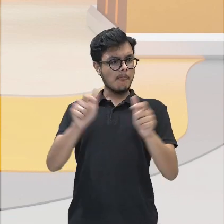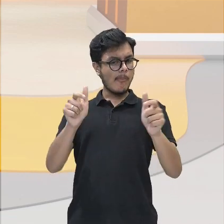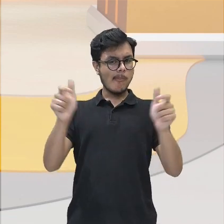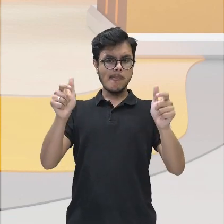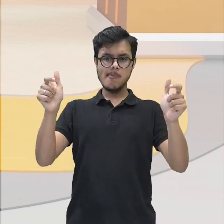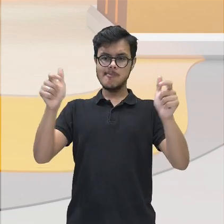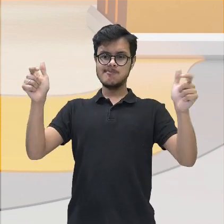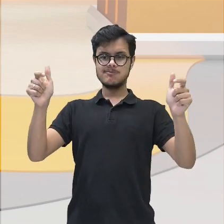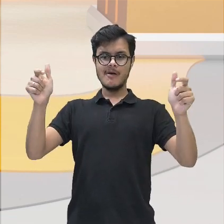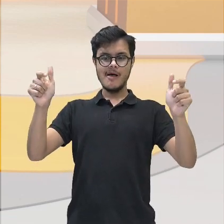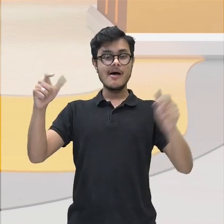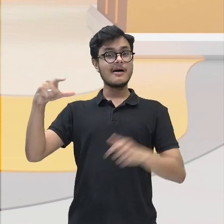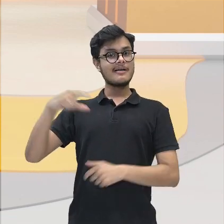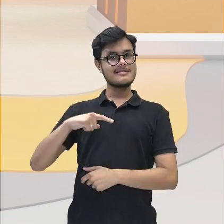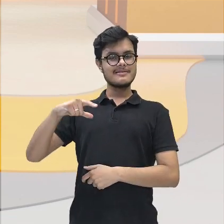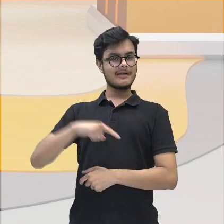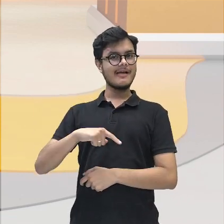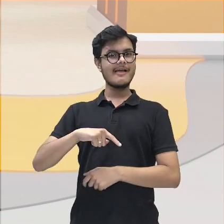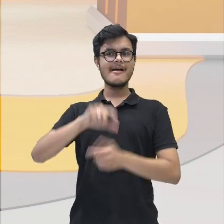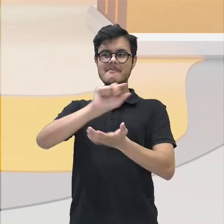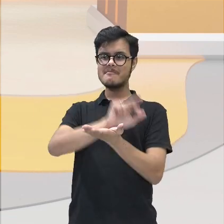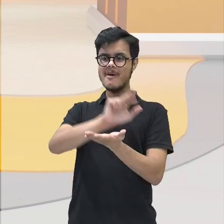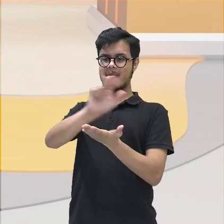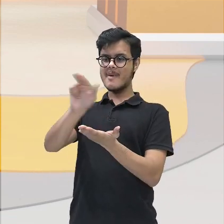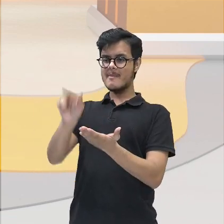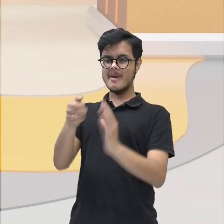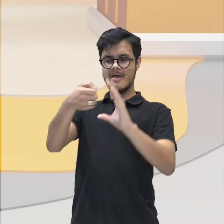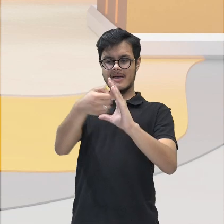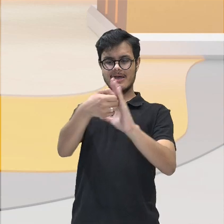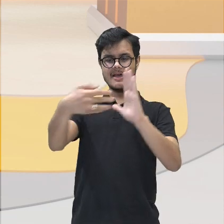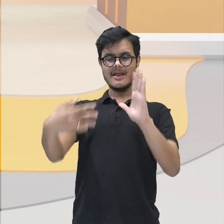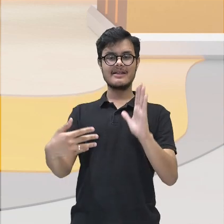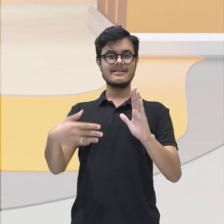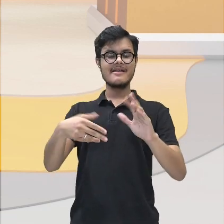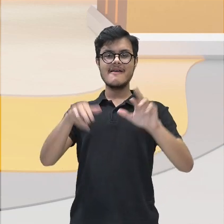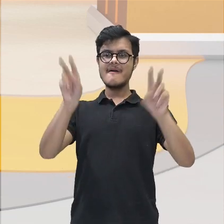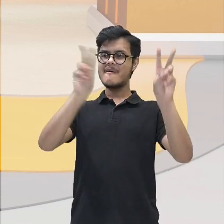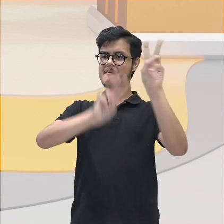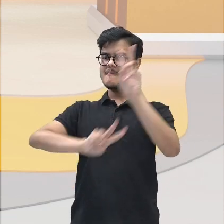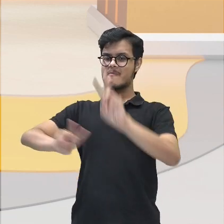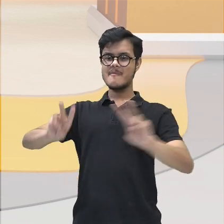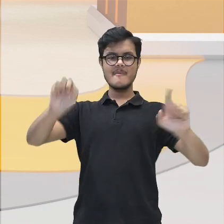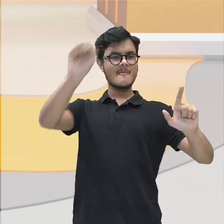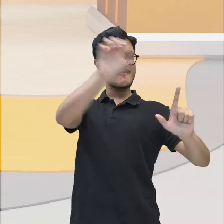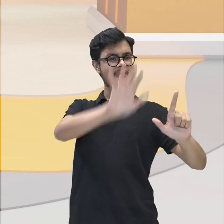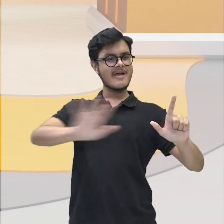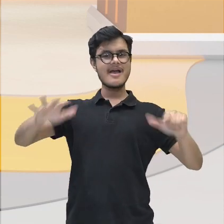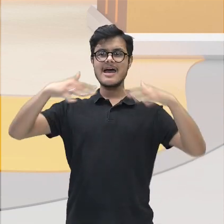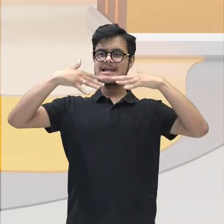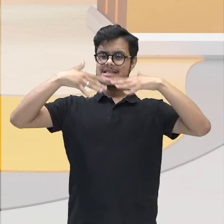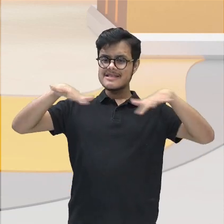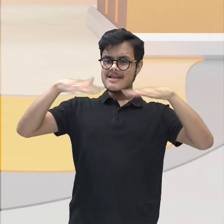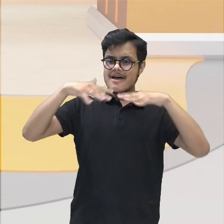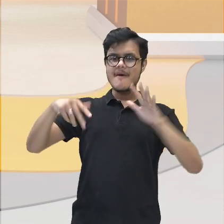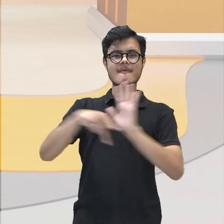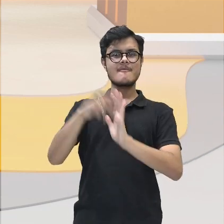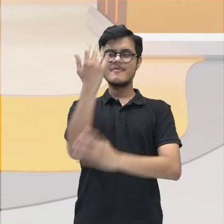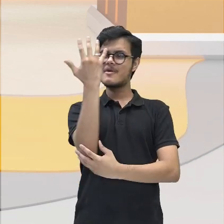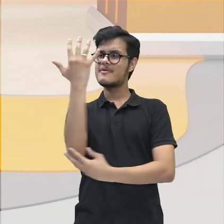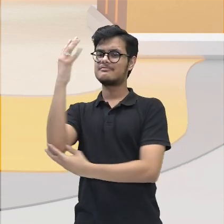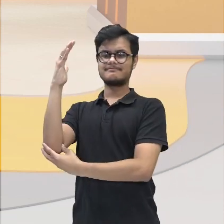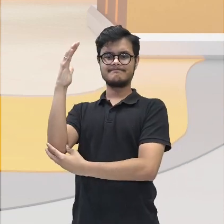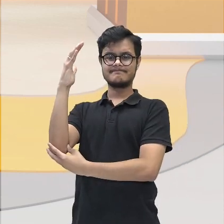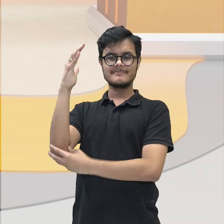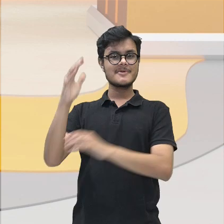um território vasto e fascinante, com diferentes paisagens naturais que estão associadas aos diferentes tipos